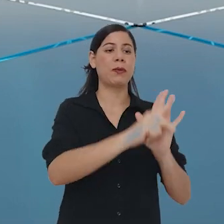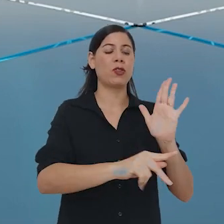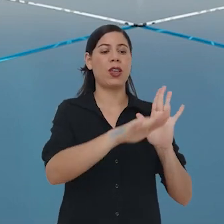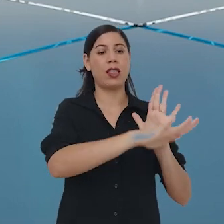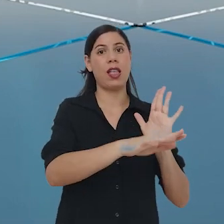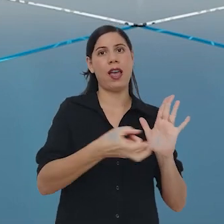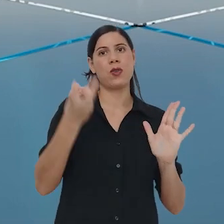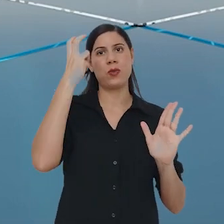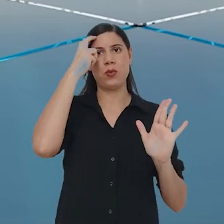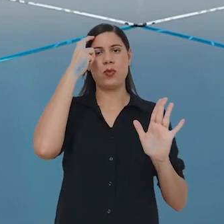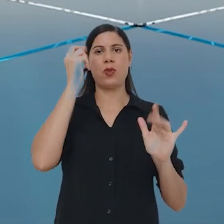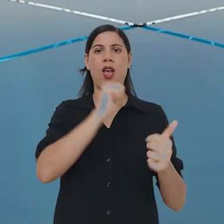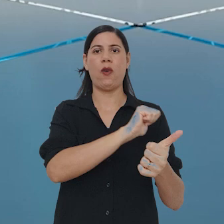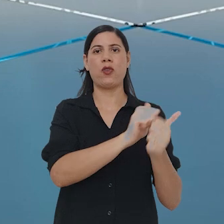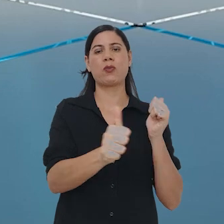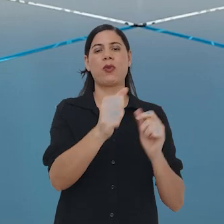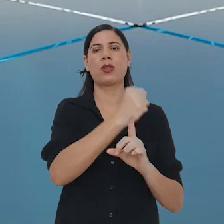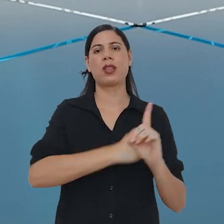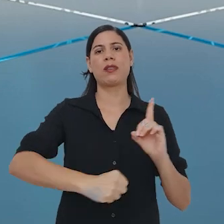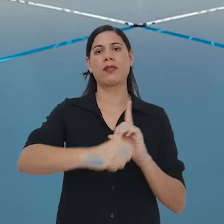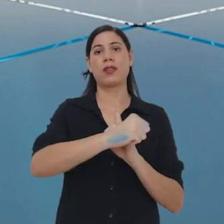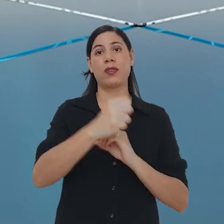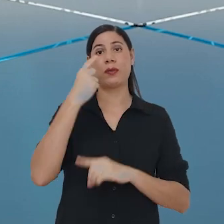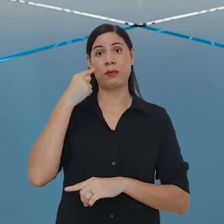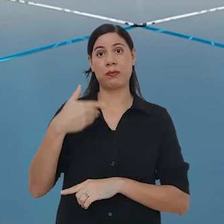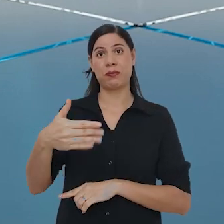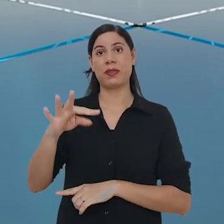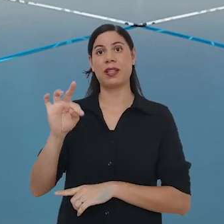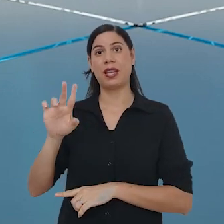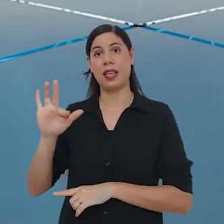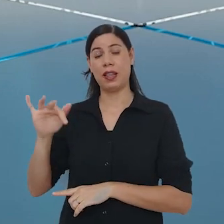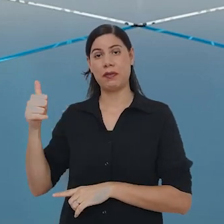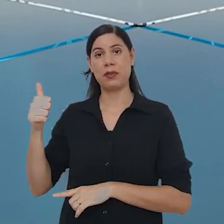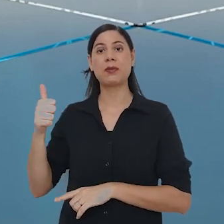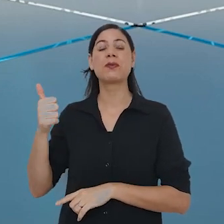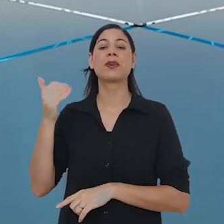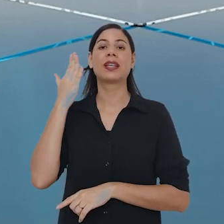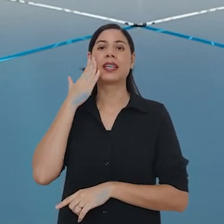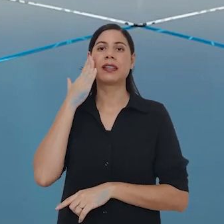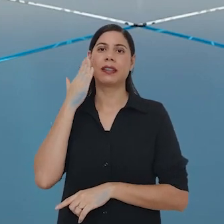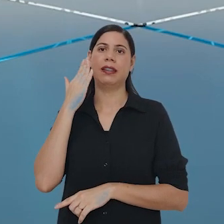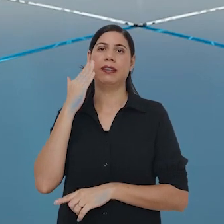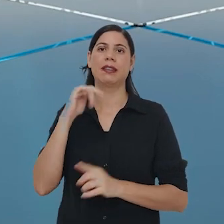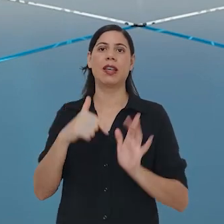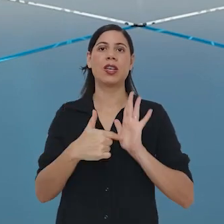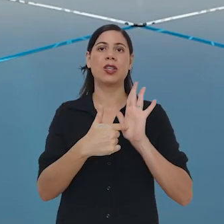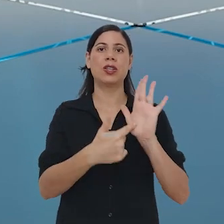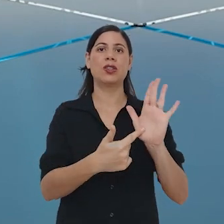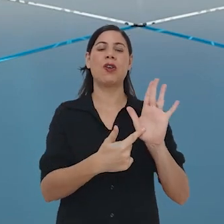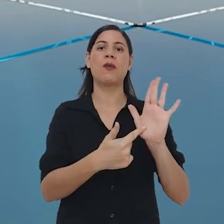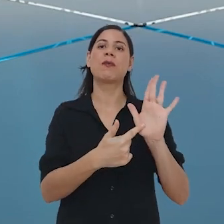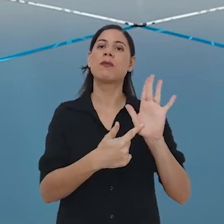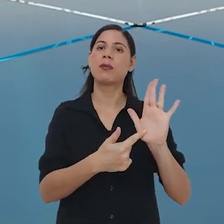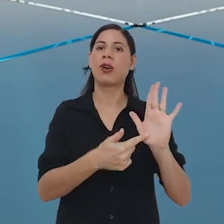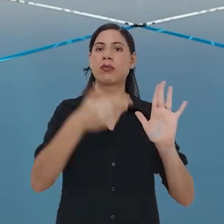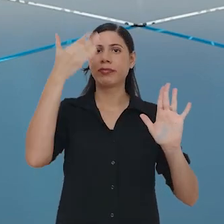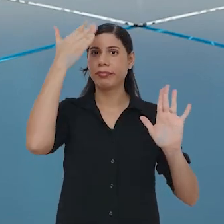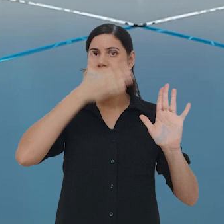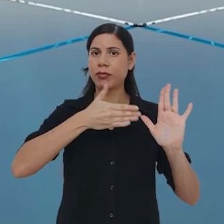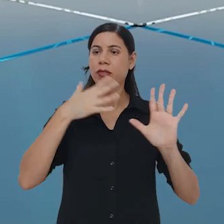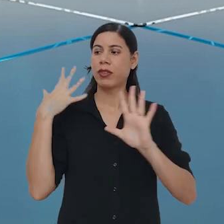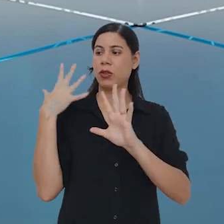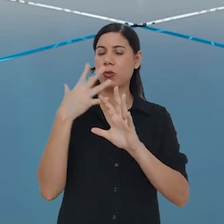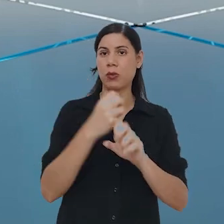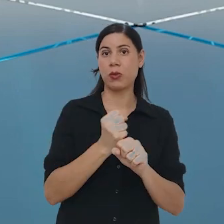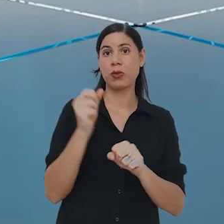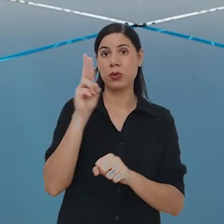cultural, esportiva e social. Confira comigo. TRF1 entende que não prestar contas de uso do dinheiro